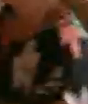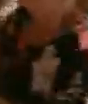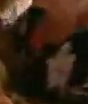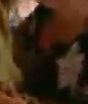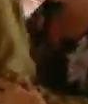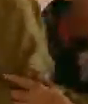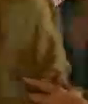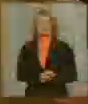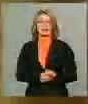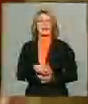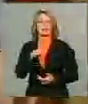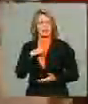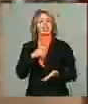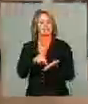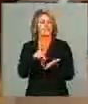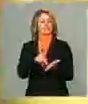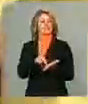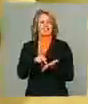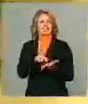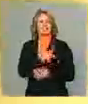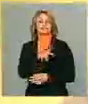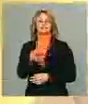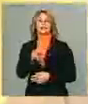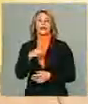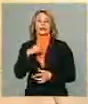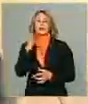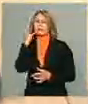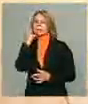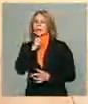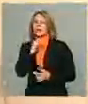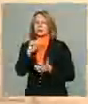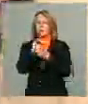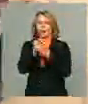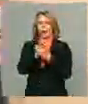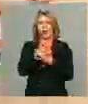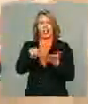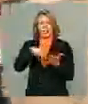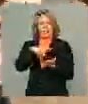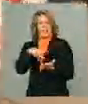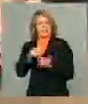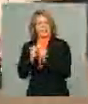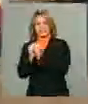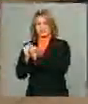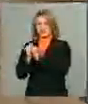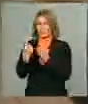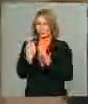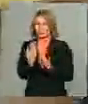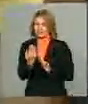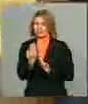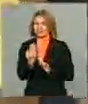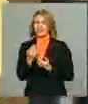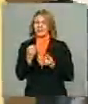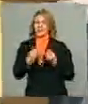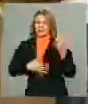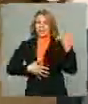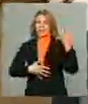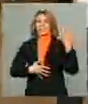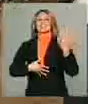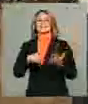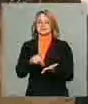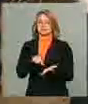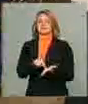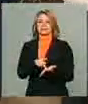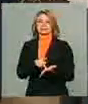ver e tem mesmo Professor Olha que bonito este casal dançando aí bem na sua frente que remelecho